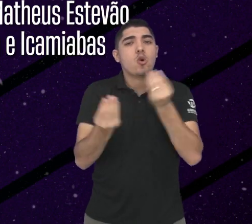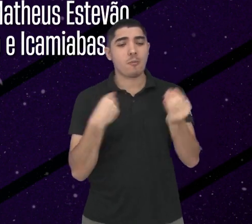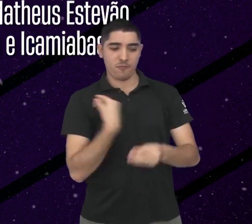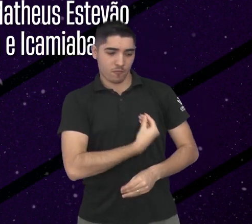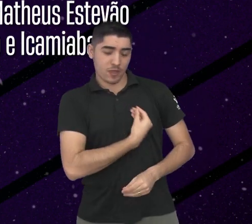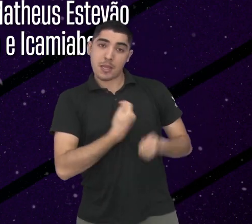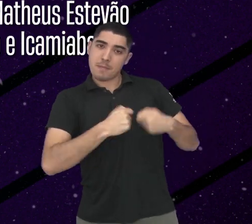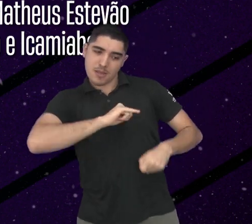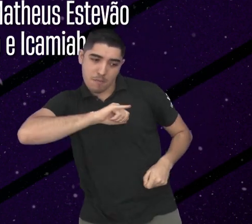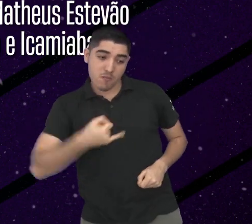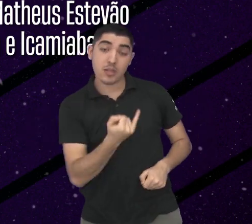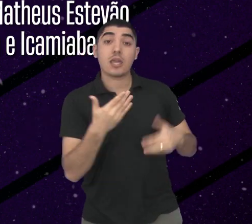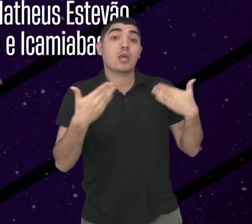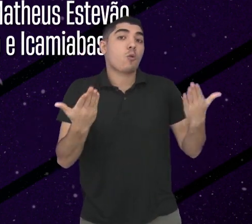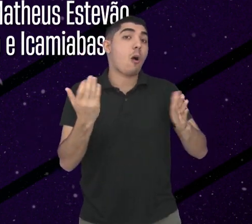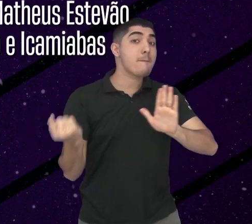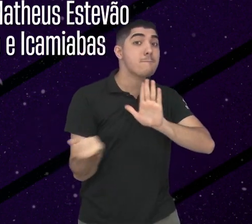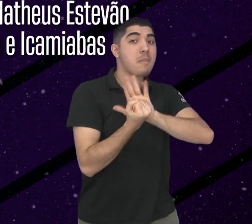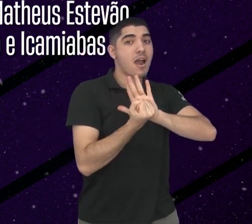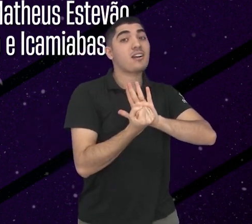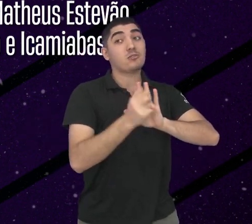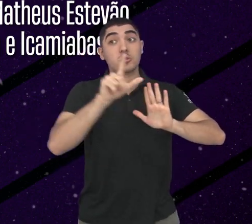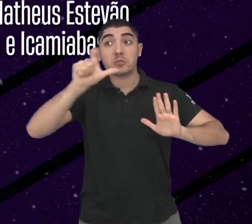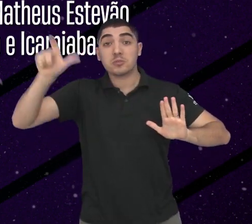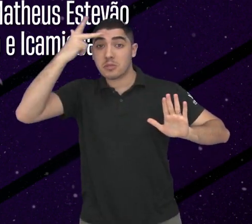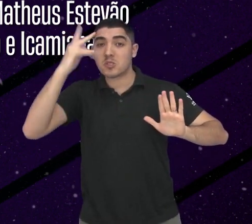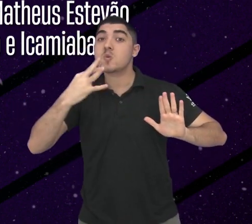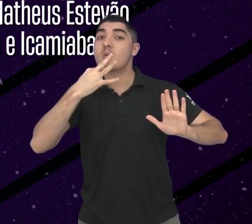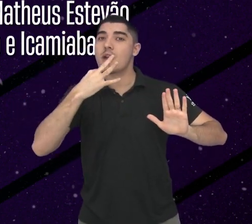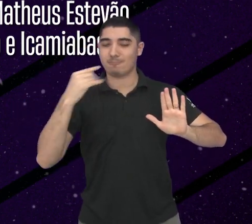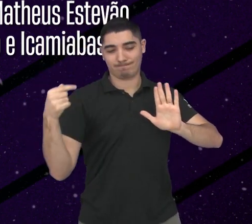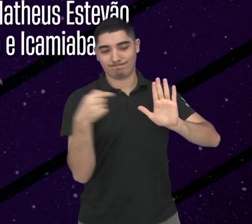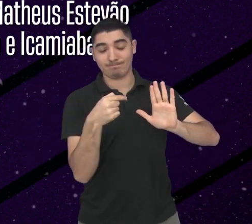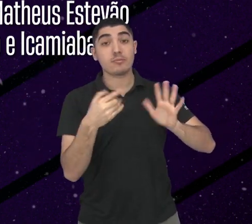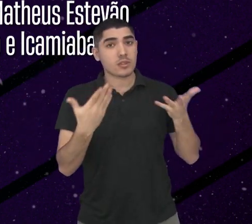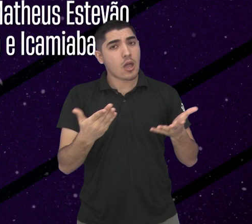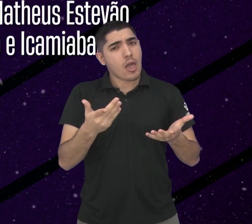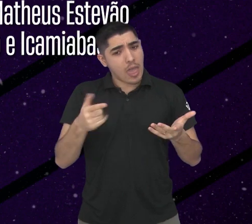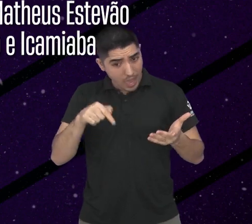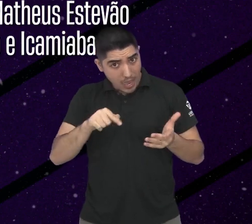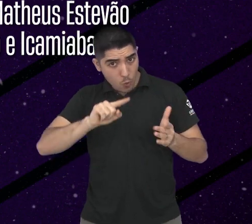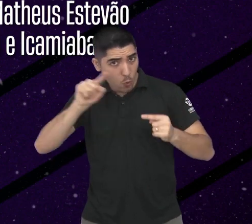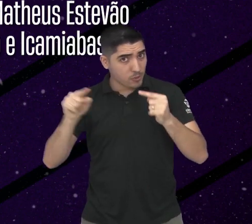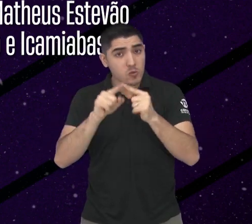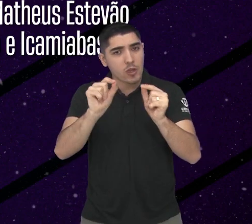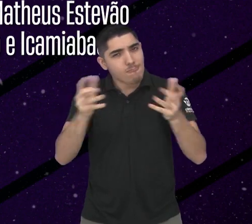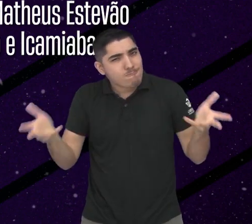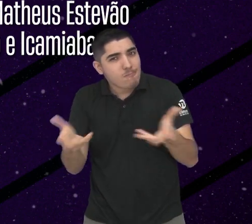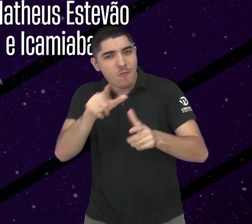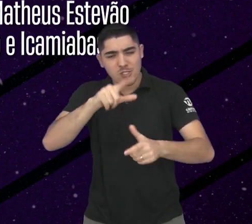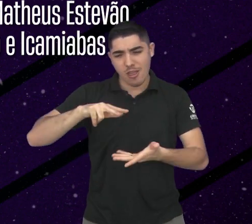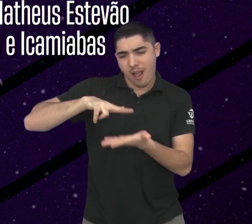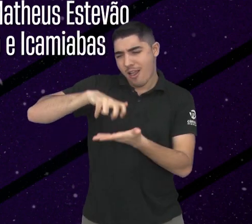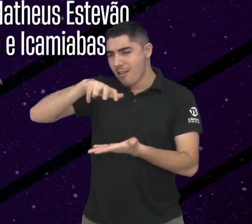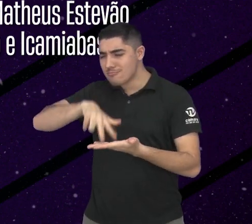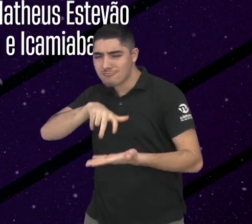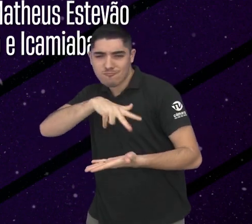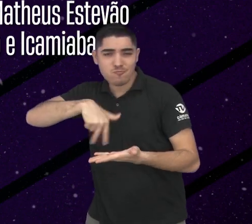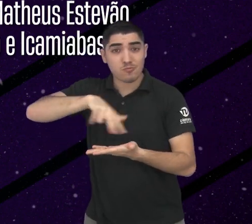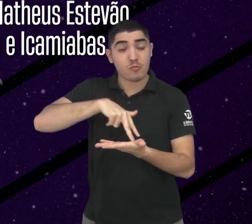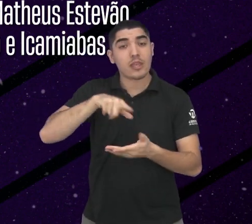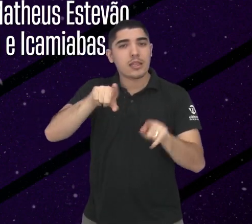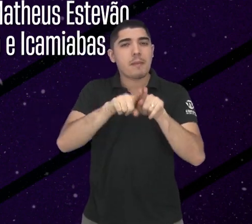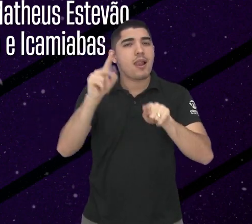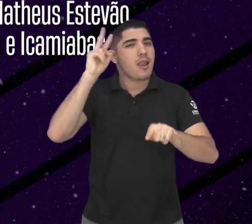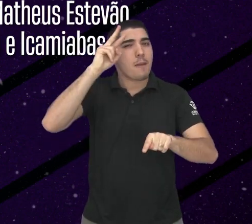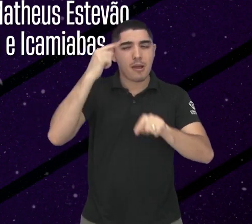vida e o legado que a gente vai deixar. A proposta do som é ser pra cima, dançante, e fazer com que você viaje pelos melhores momentos da sua